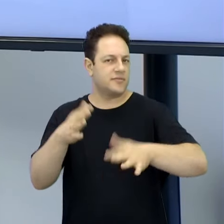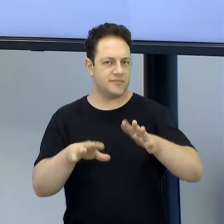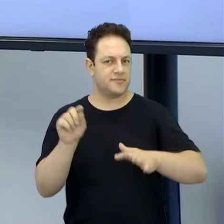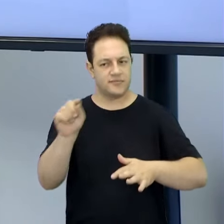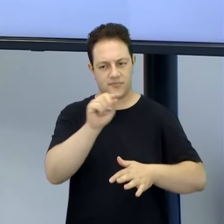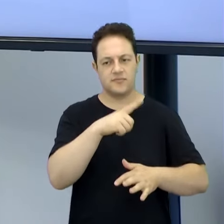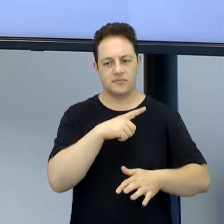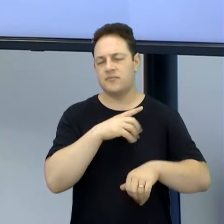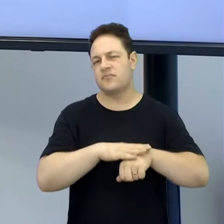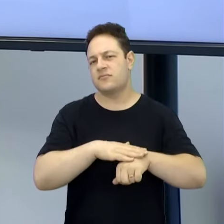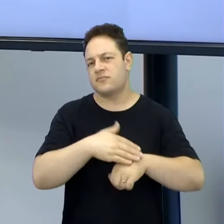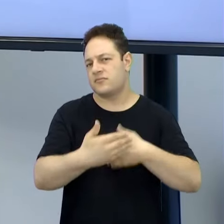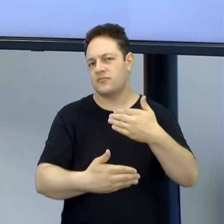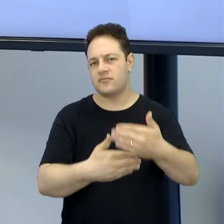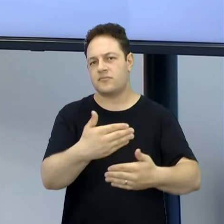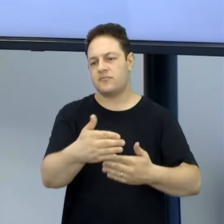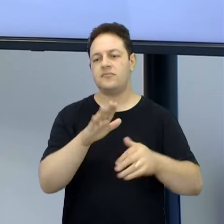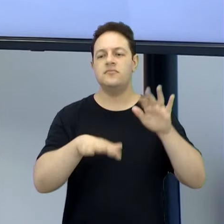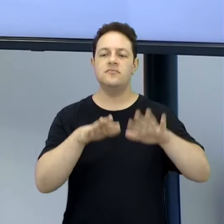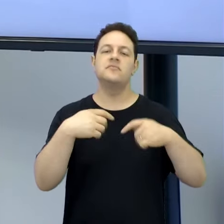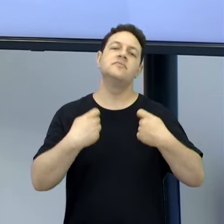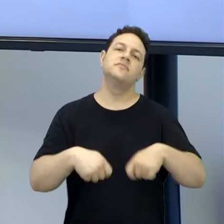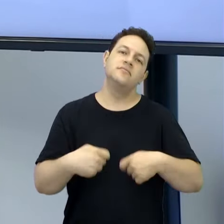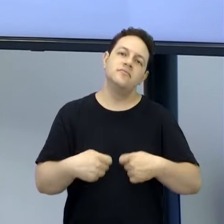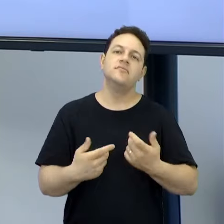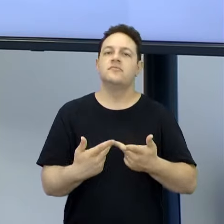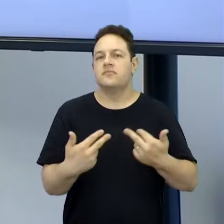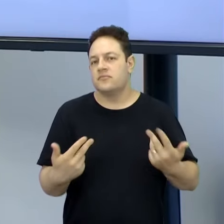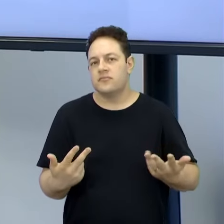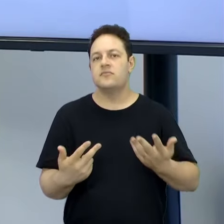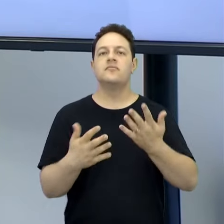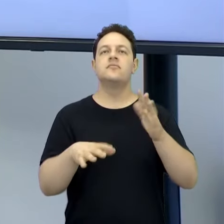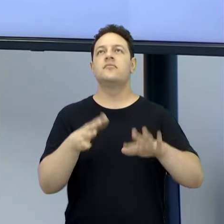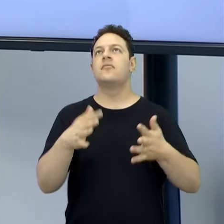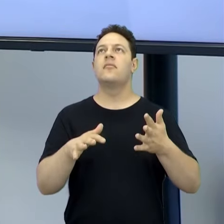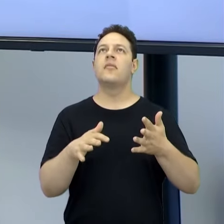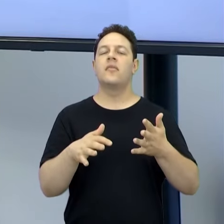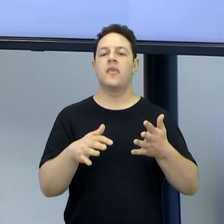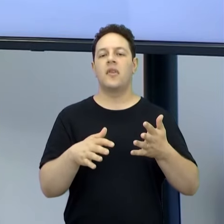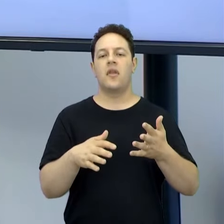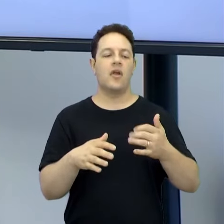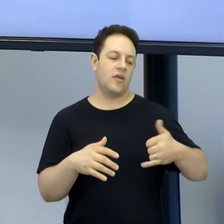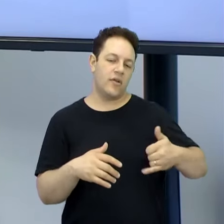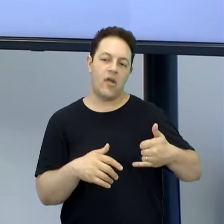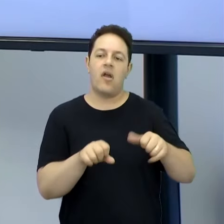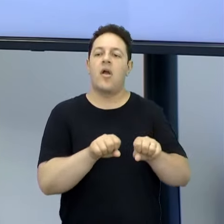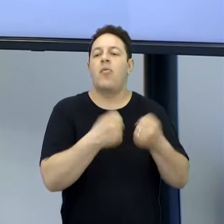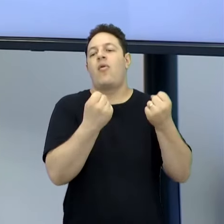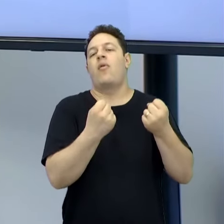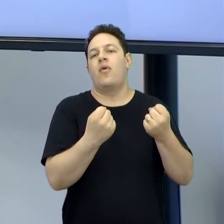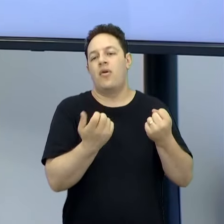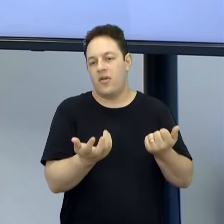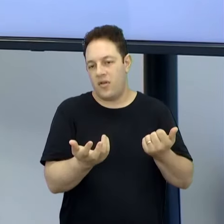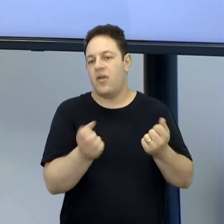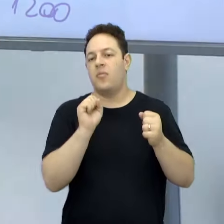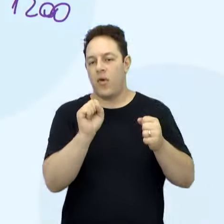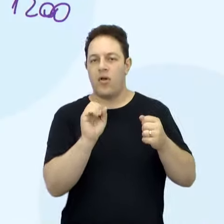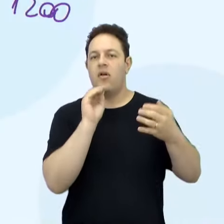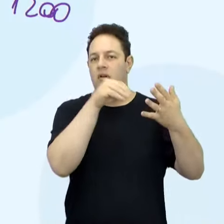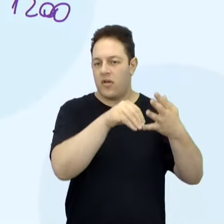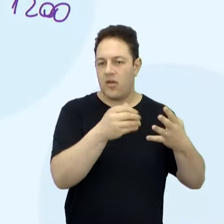do tempo, né? Se a gente precisa de alguma coisa ou quebrou quebrou nosso celular, aqui pode entrar aqui nesses